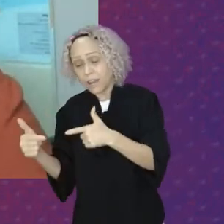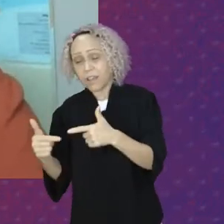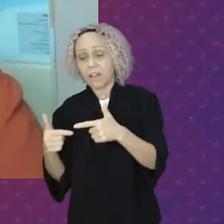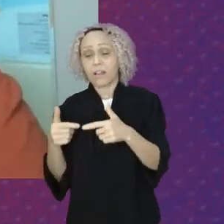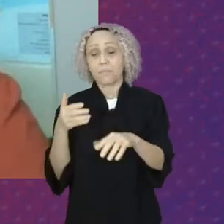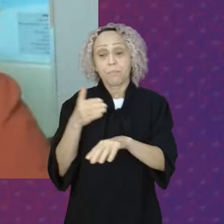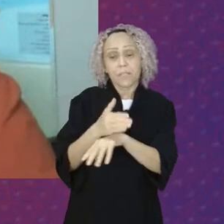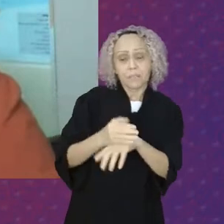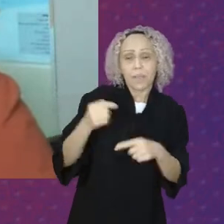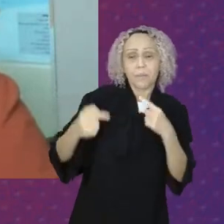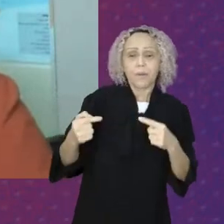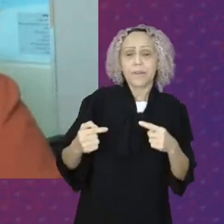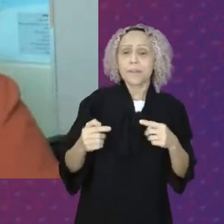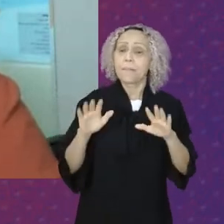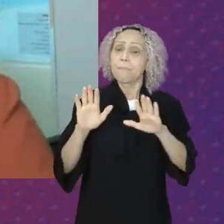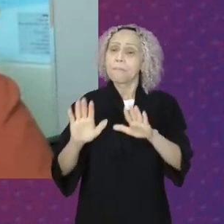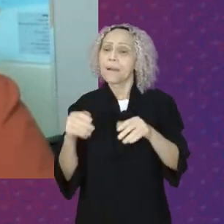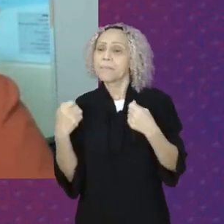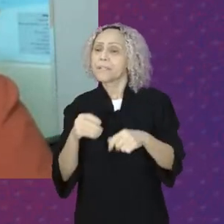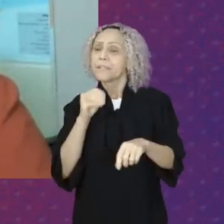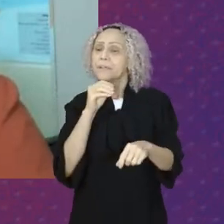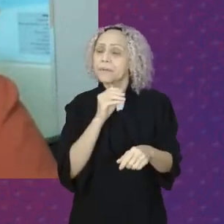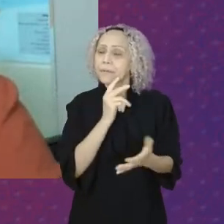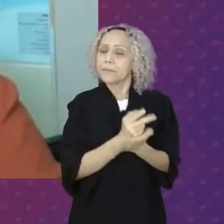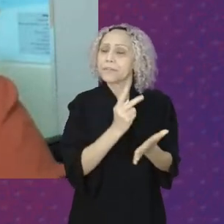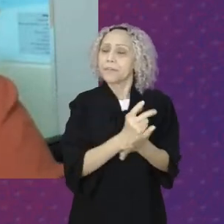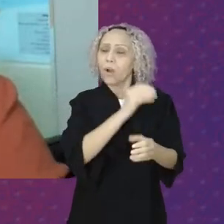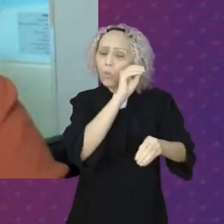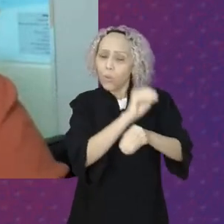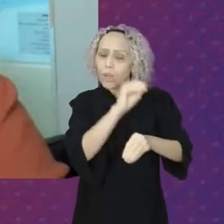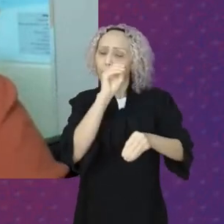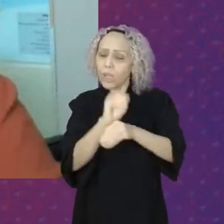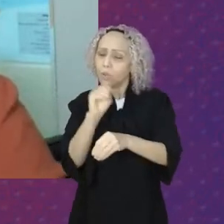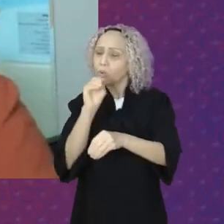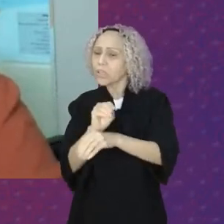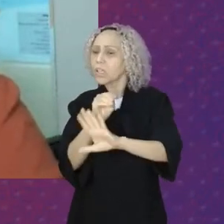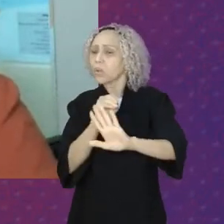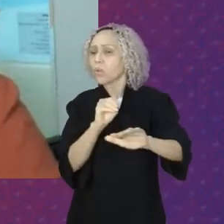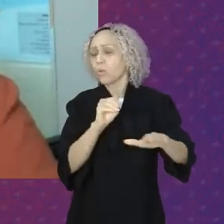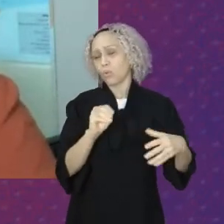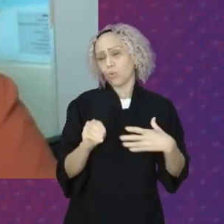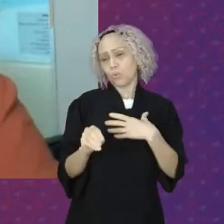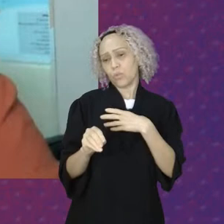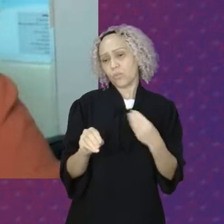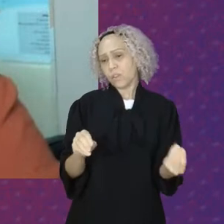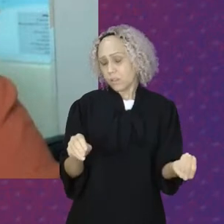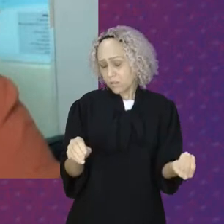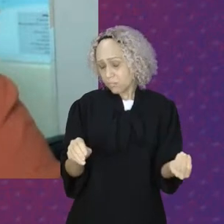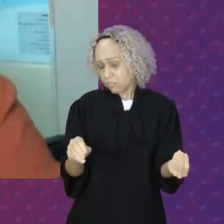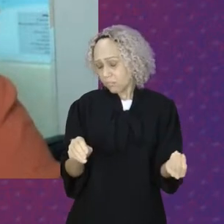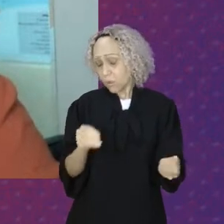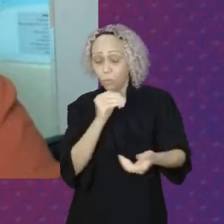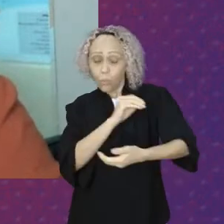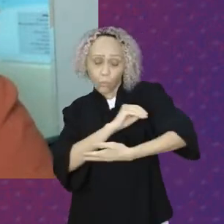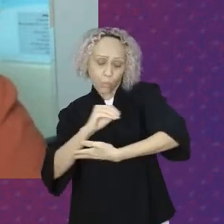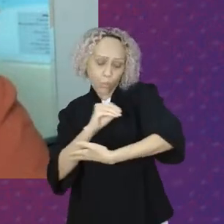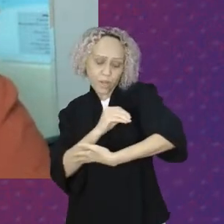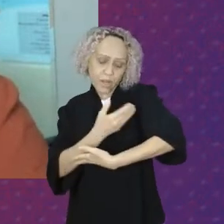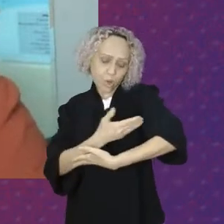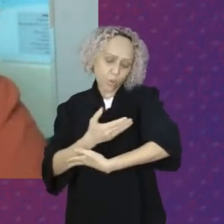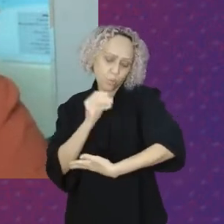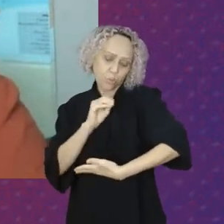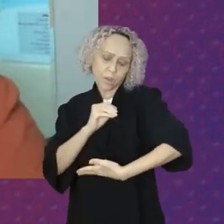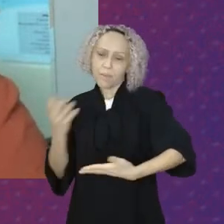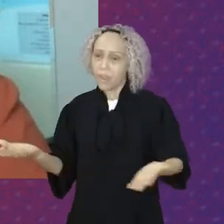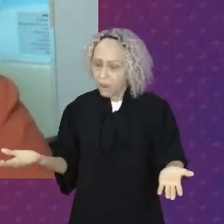isso, véspera de 2024, agora que a gente possa eleger mulheres que lutam por outras mulheres, porque não basta